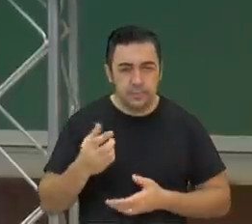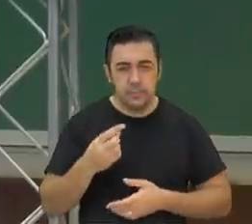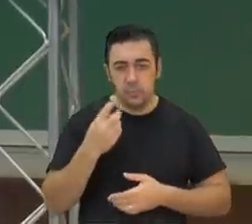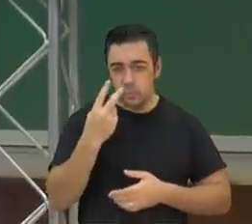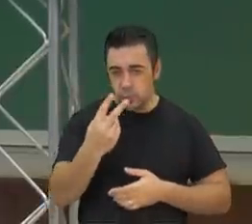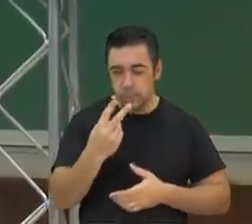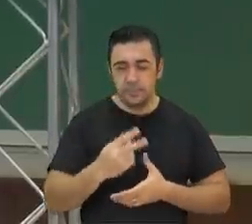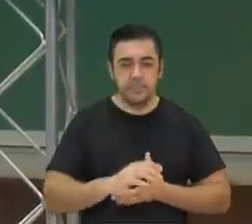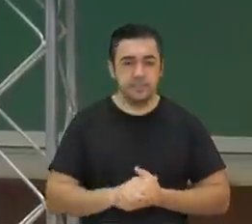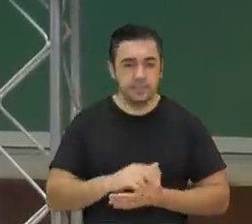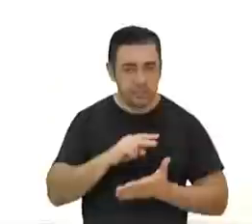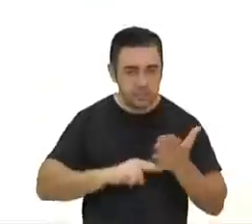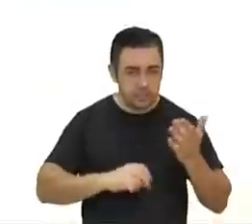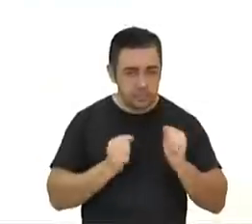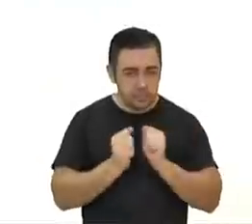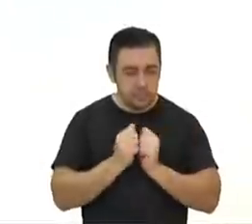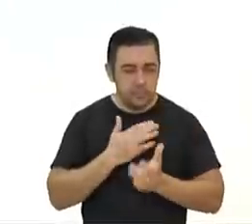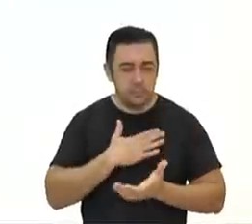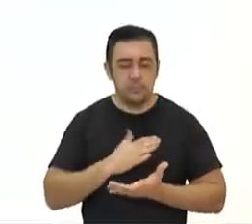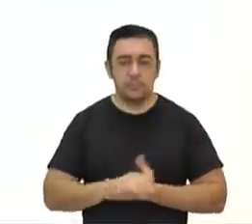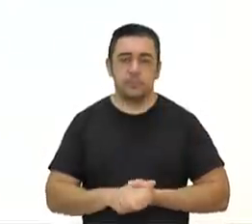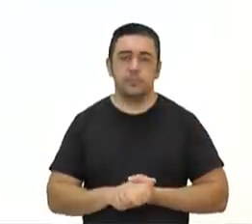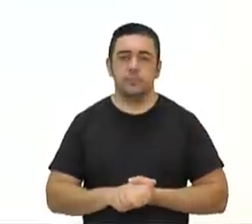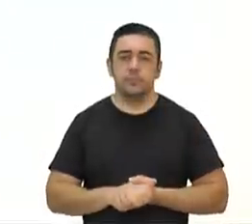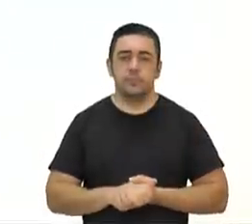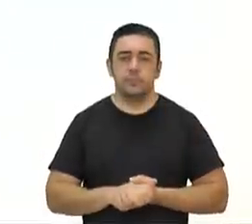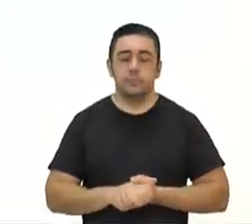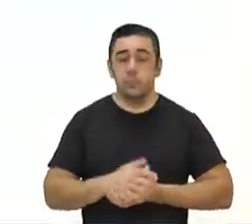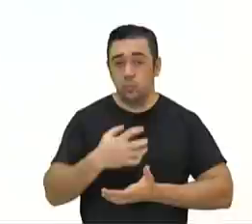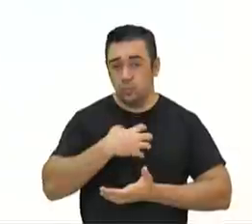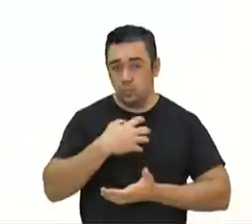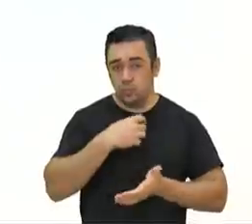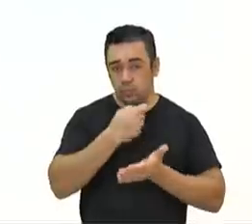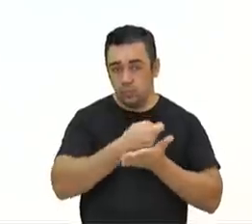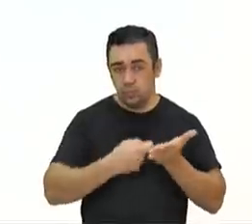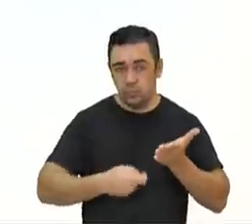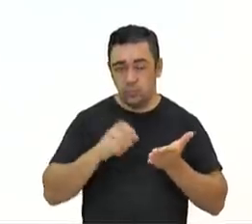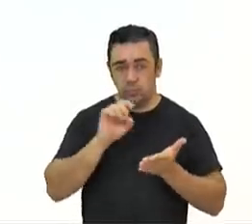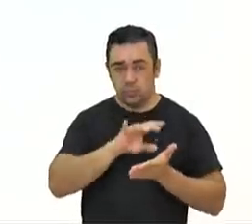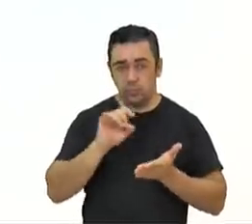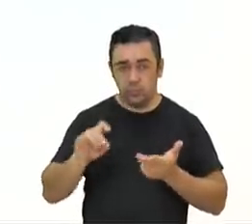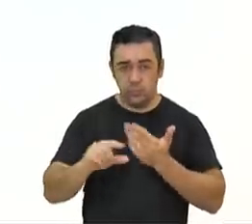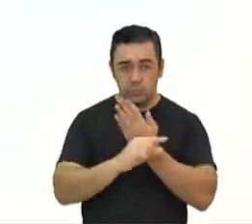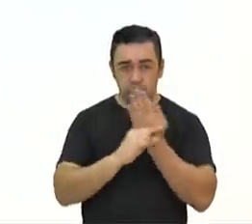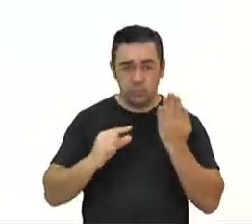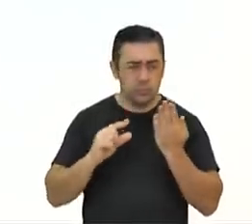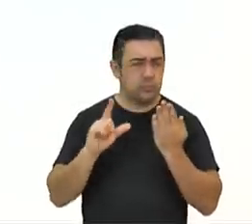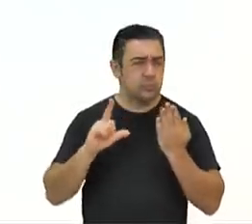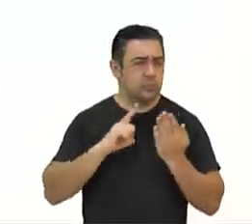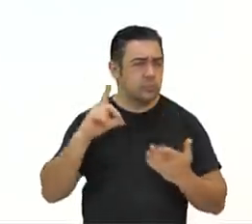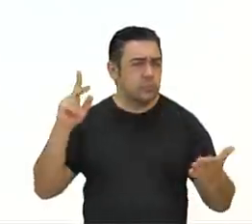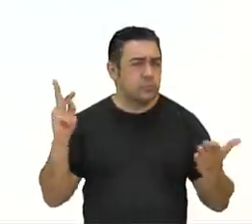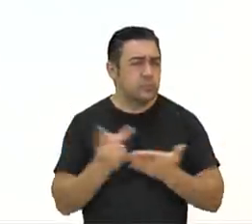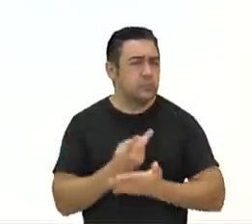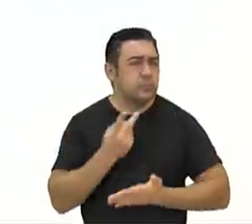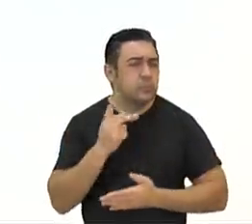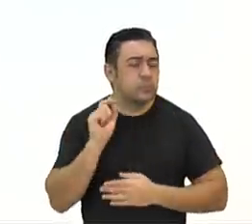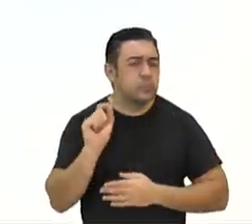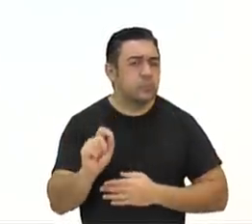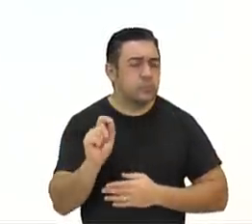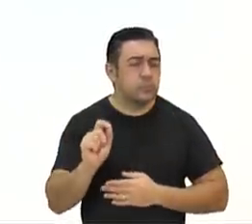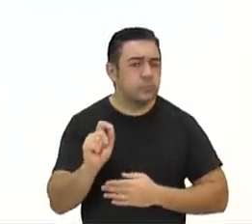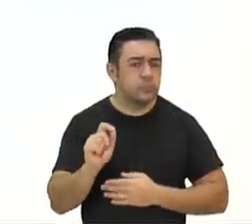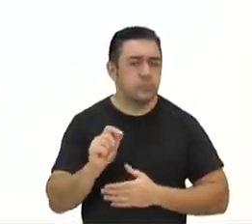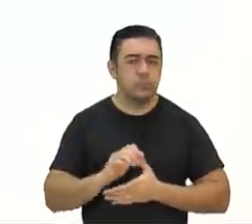exercício 2. Leiam aqui comigo. Com relação ao estilo de escrita dos escritores, está incorreta a